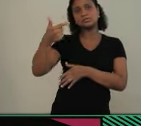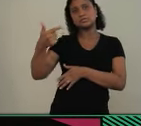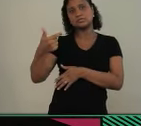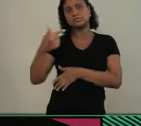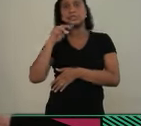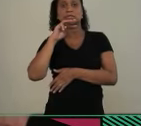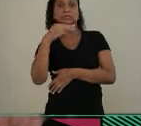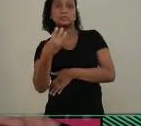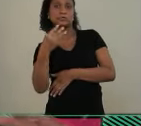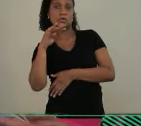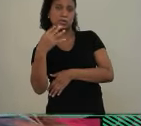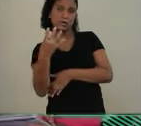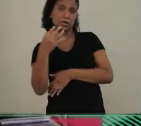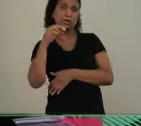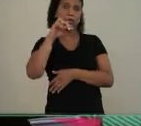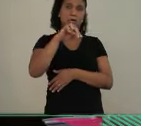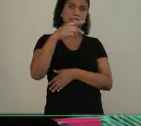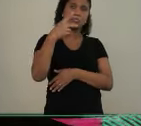Fazer.